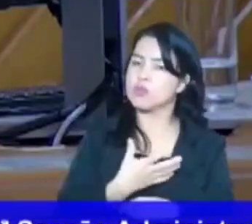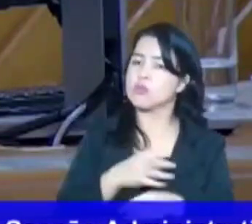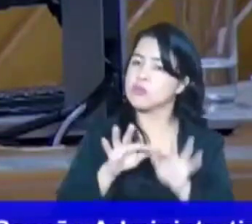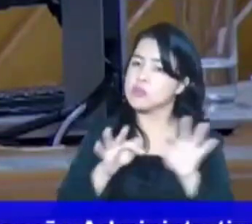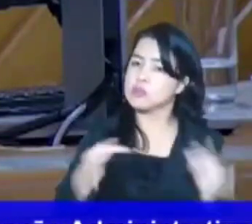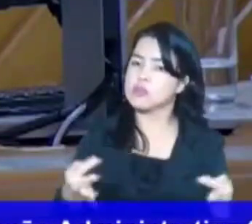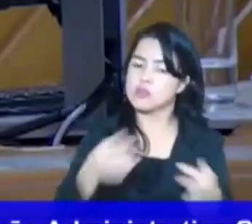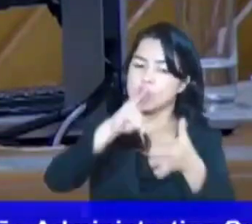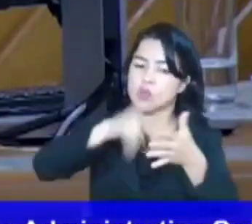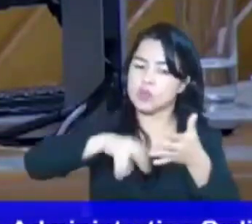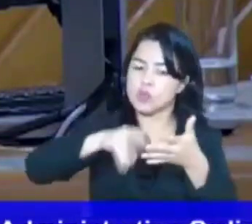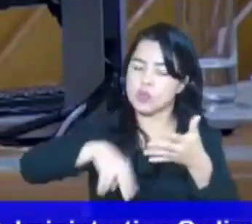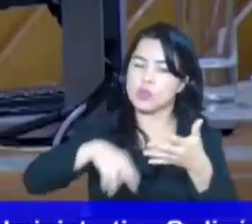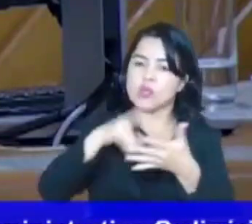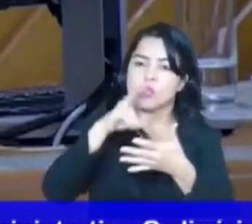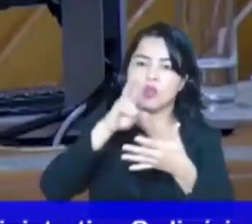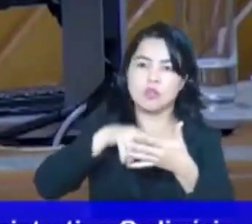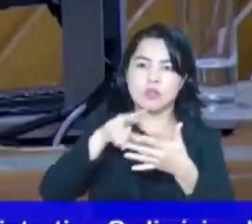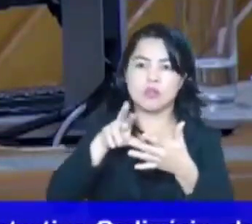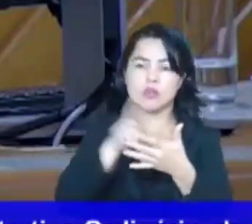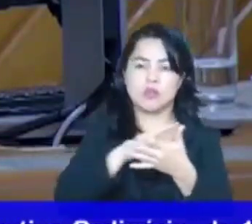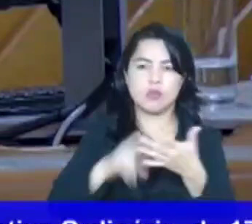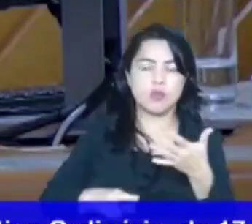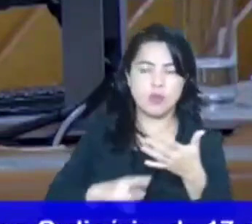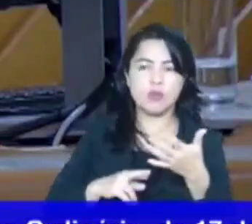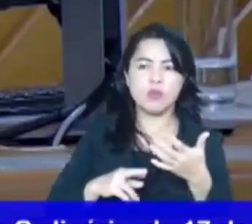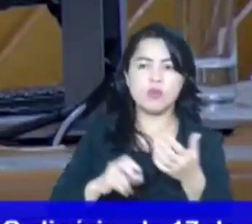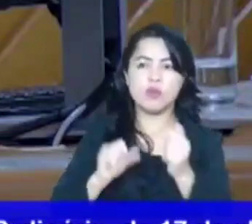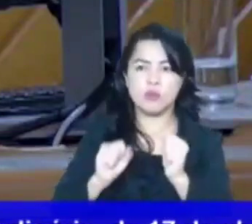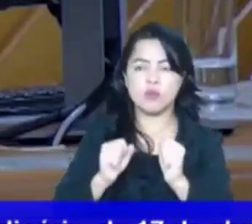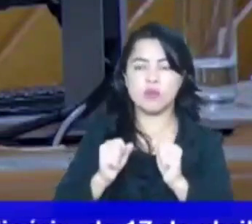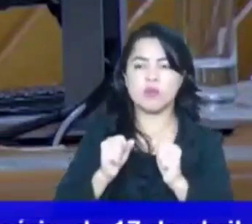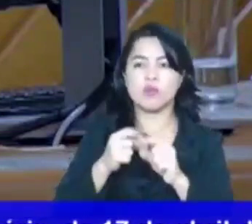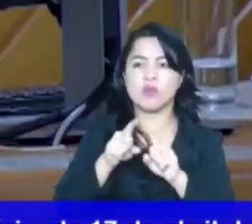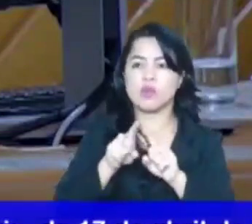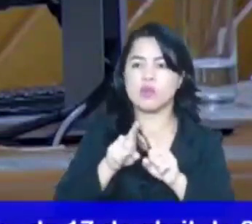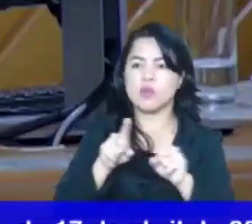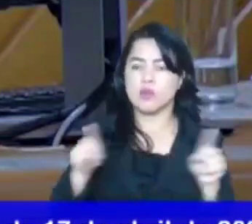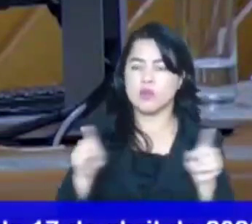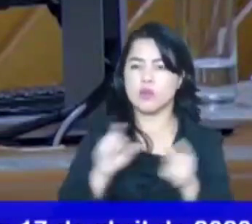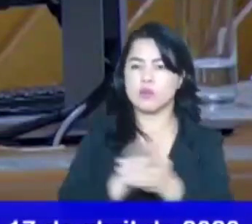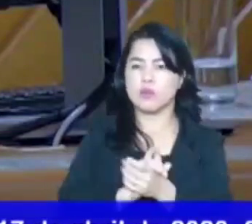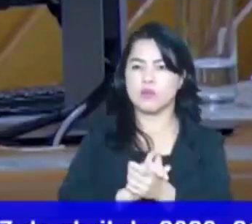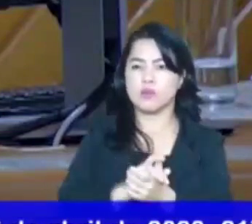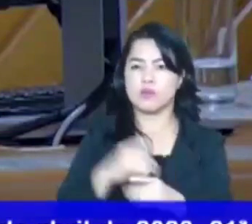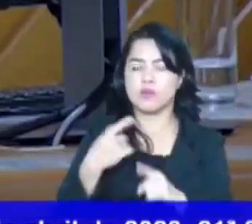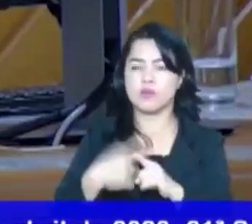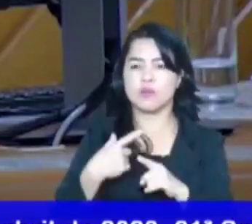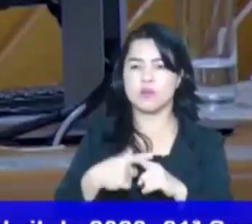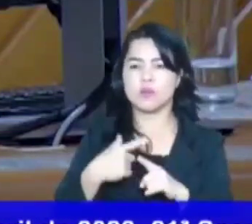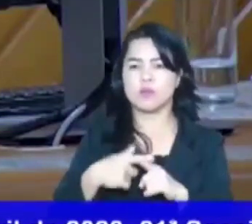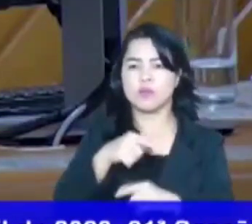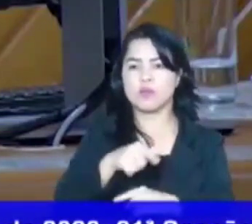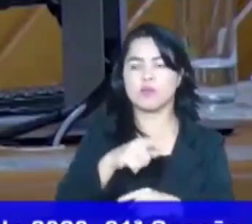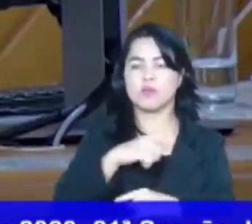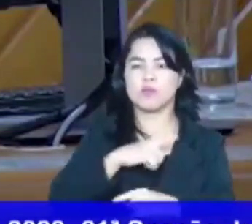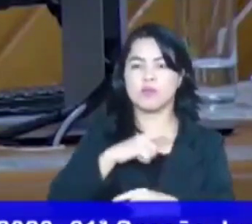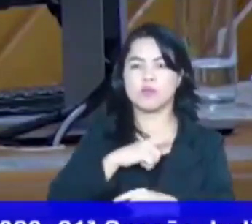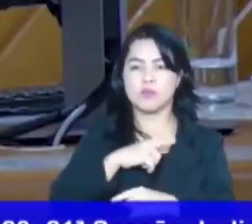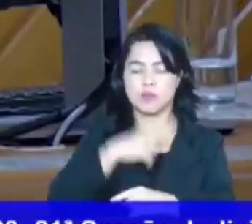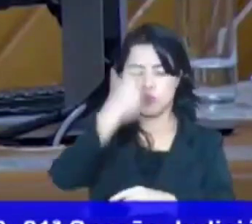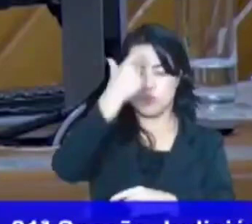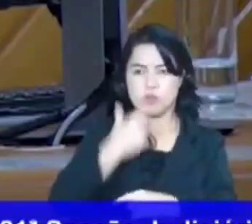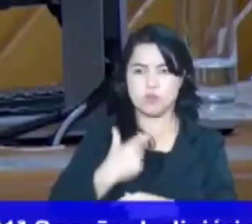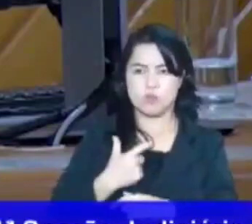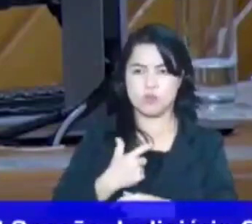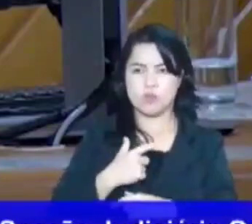da peça acusatória permite afastar essa tese, porque há a indicação da conduta